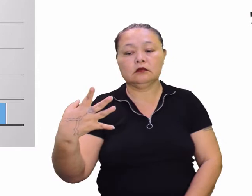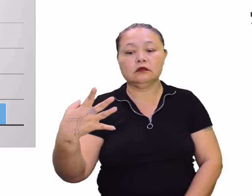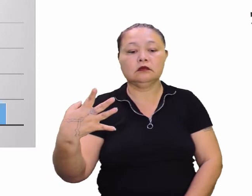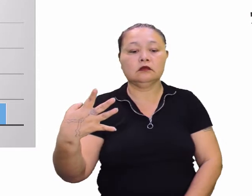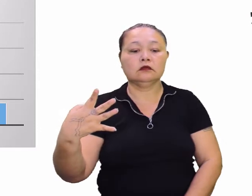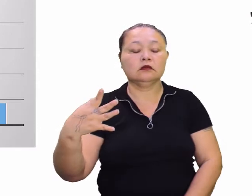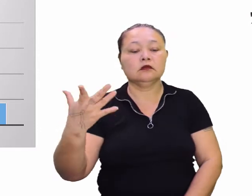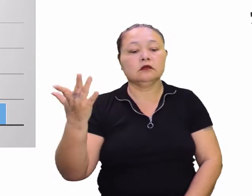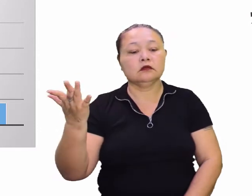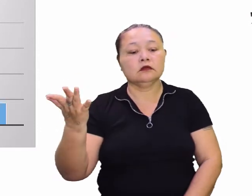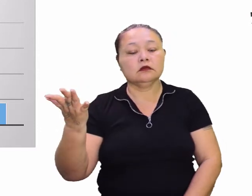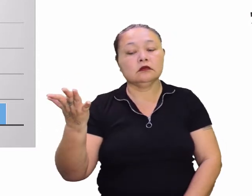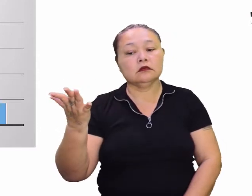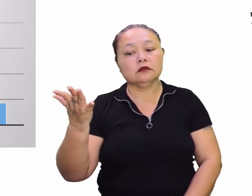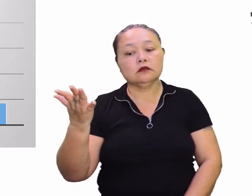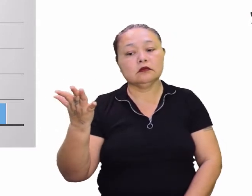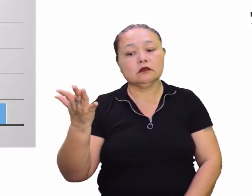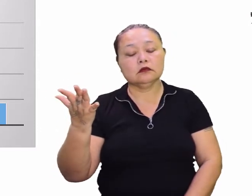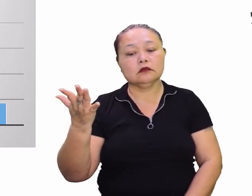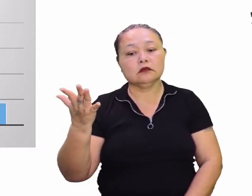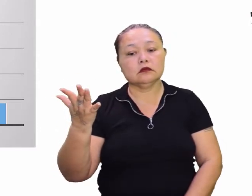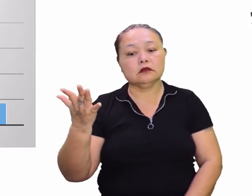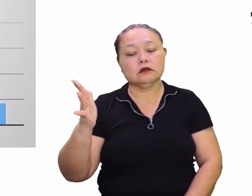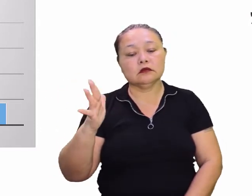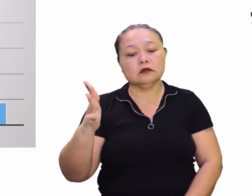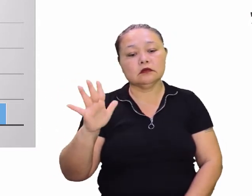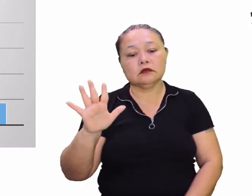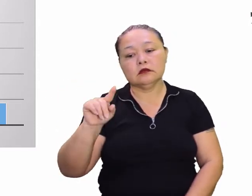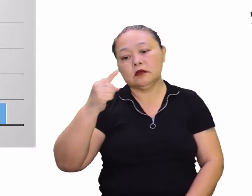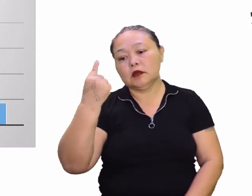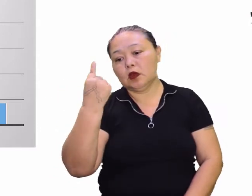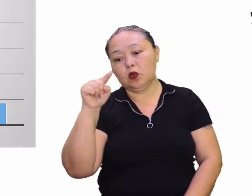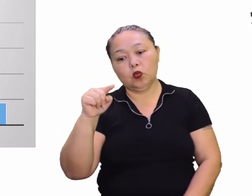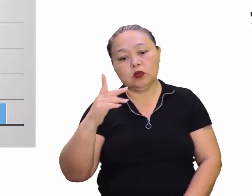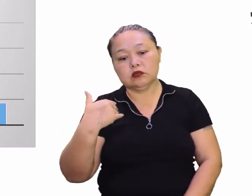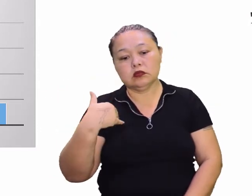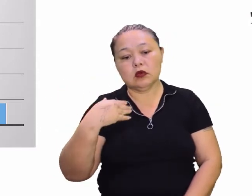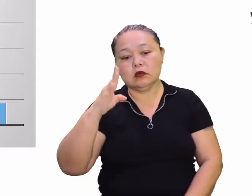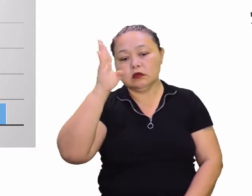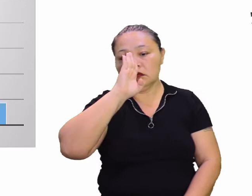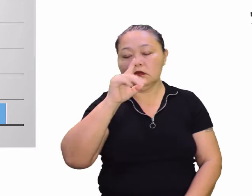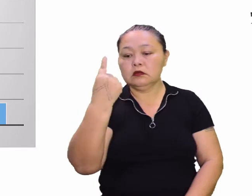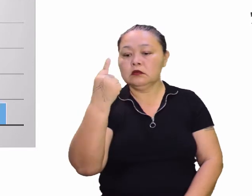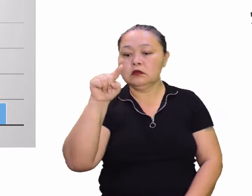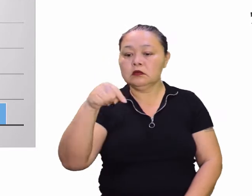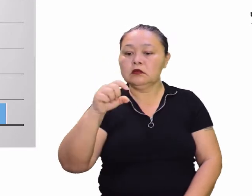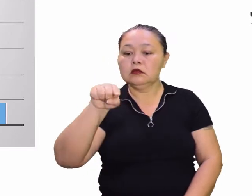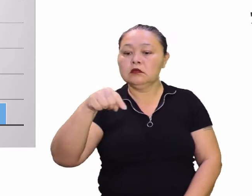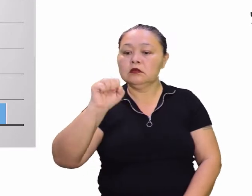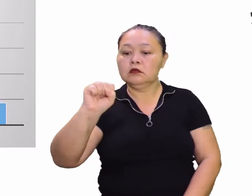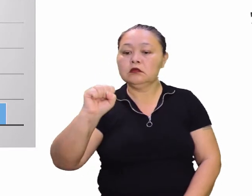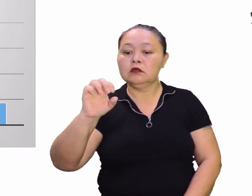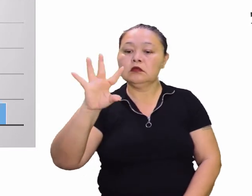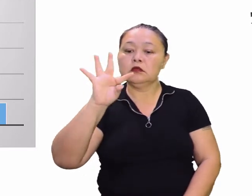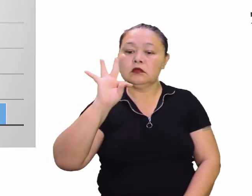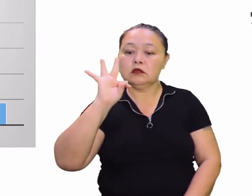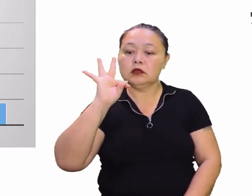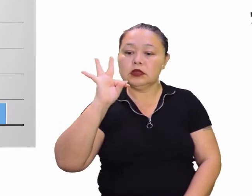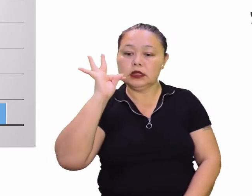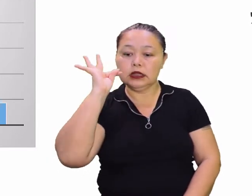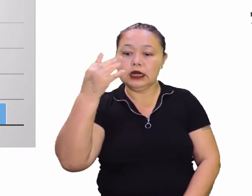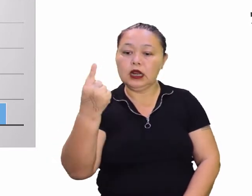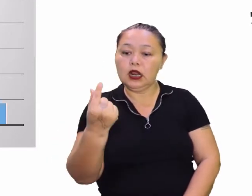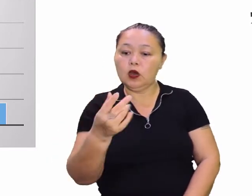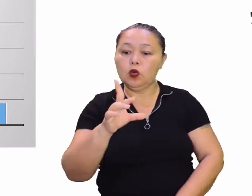0,4, ou seja, ainda não chegou nem a 1. O Brasil é 1,8 trilhão